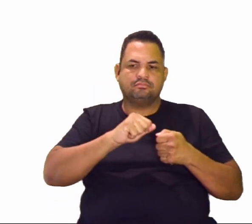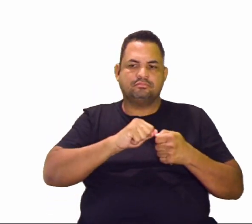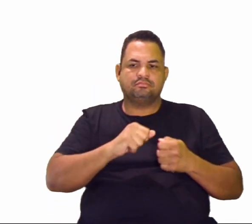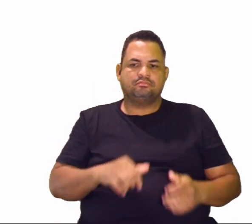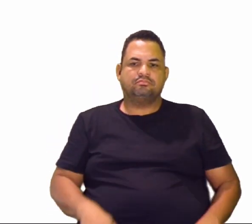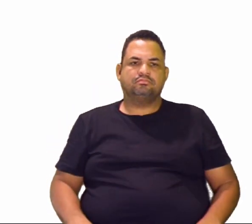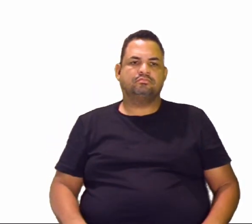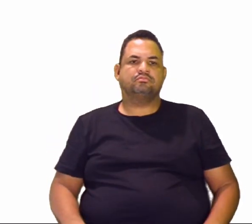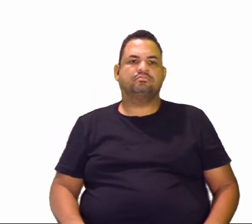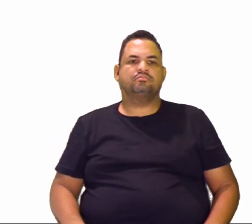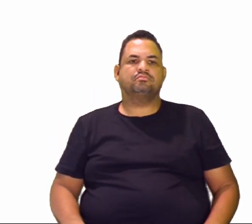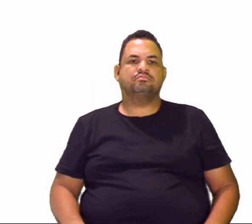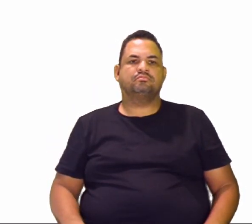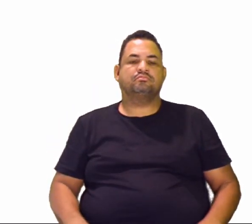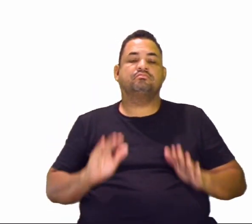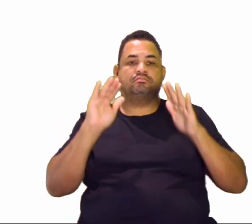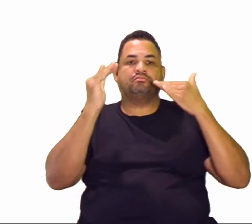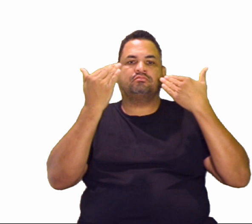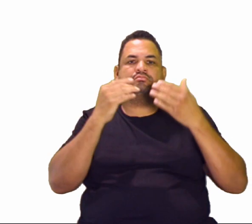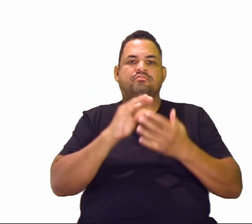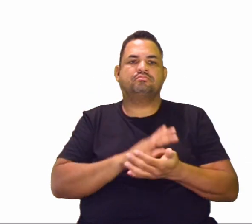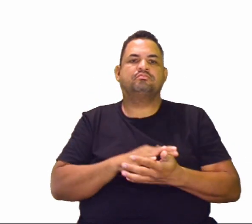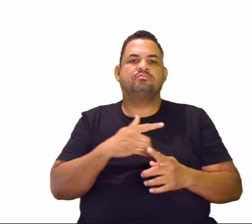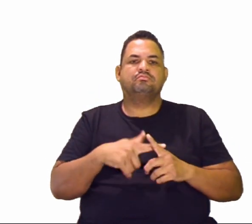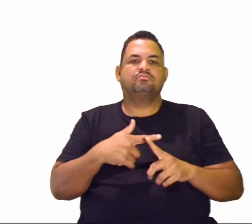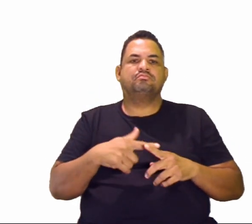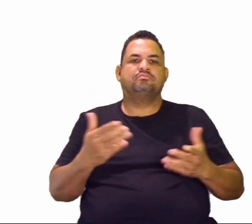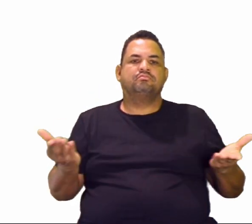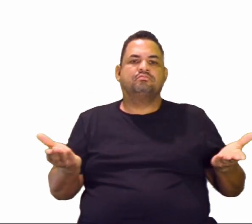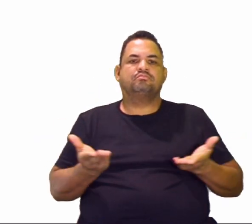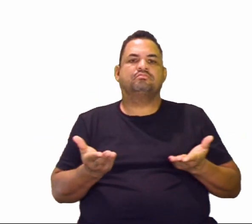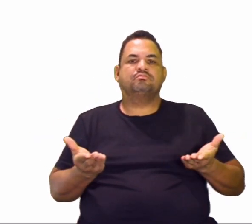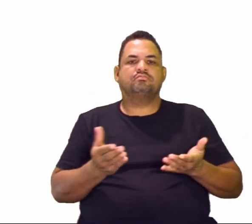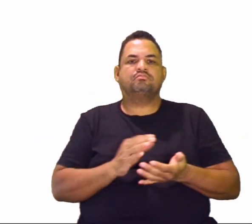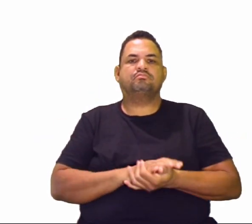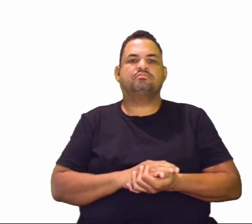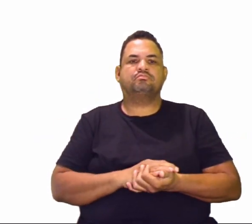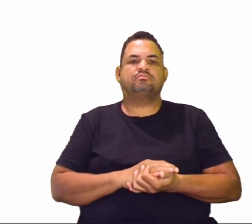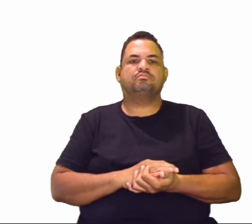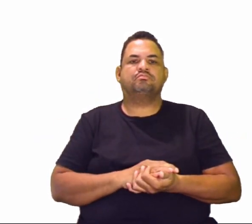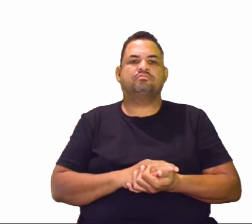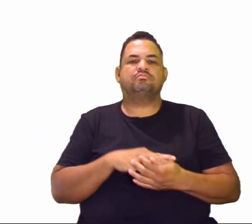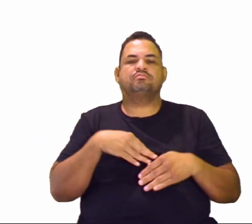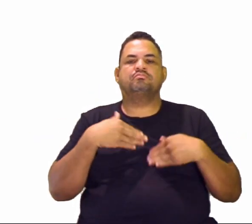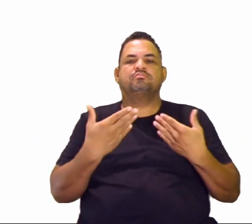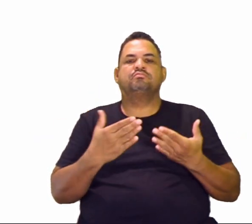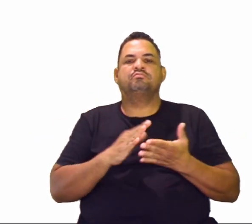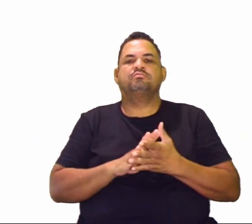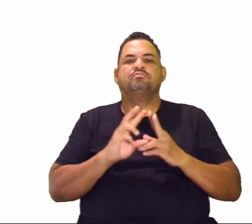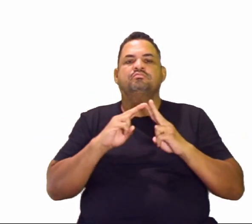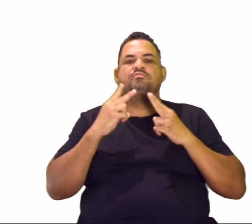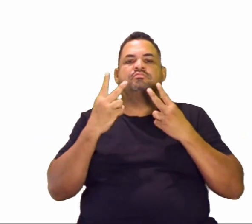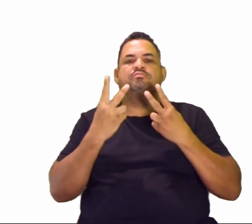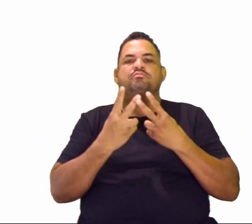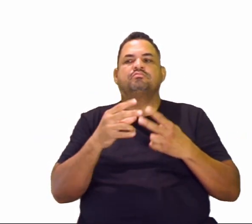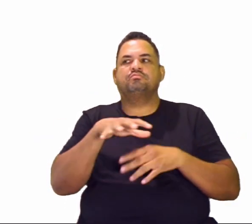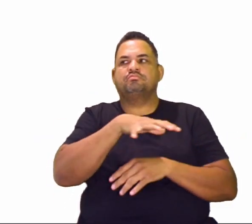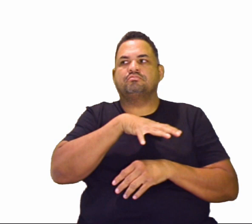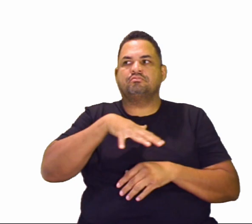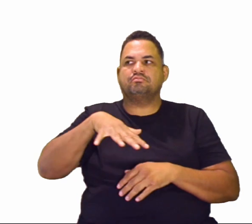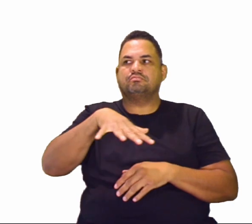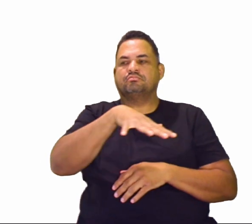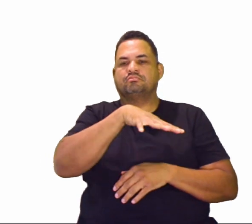E se ligue, porque agora eu estou pedindo qual é o volume